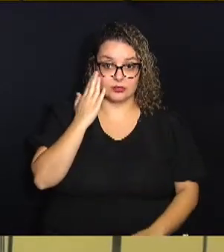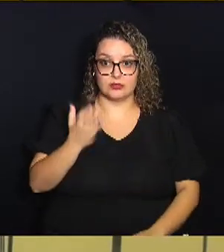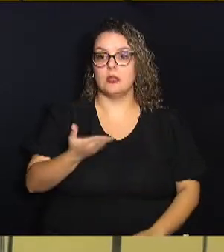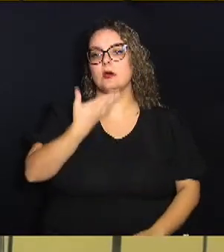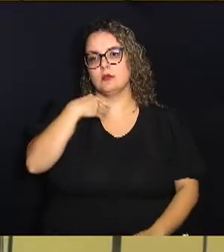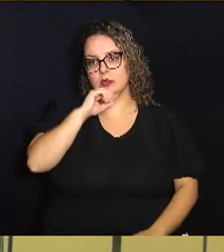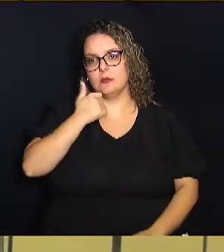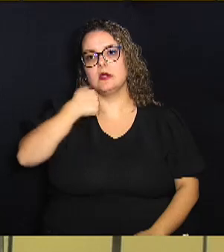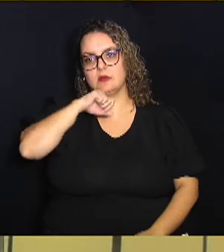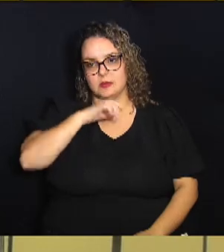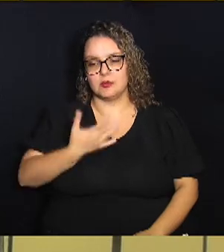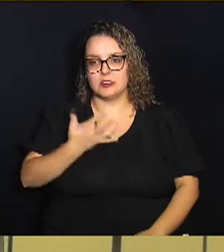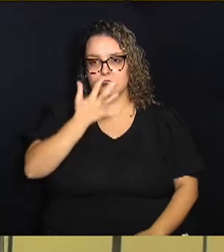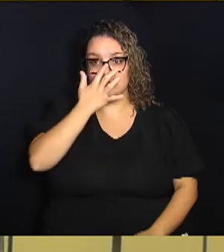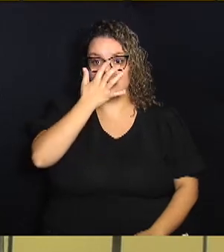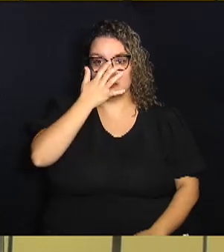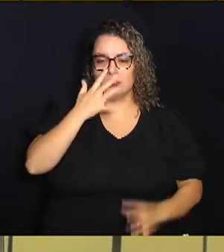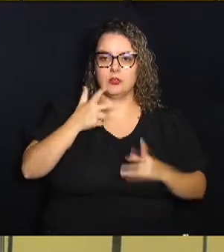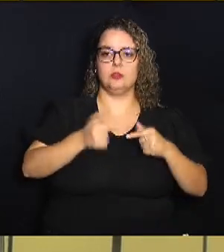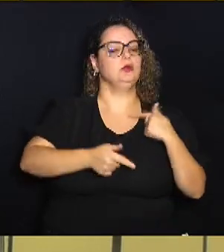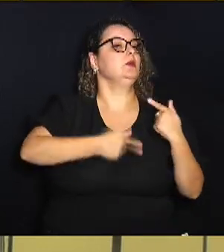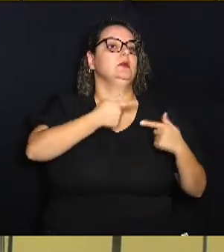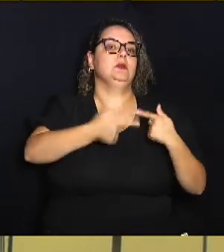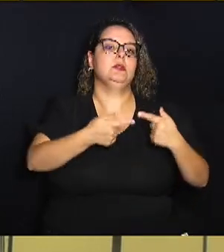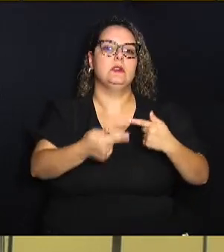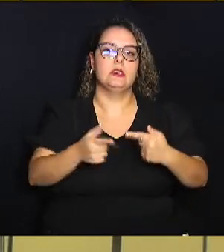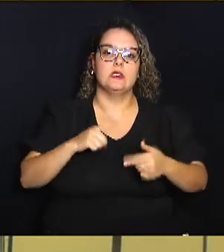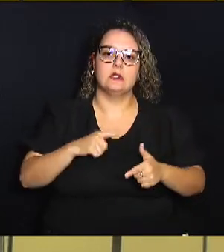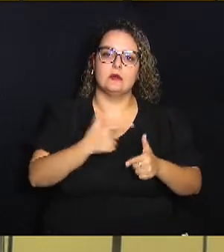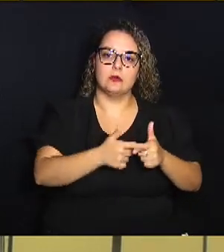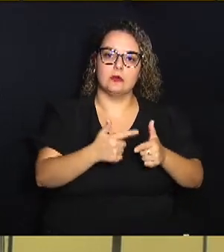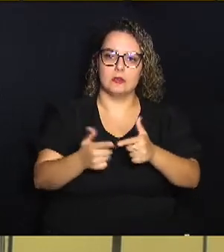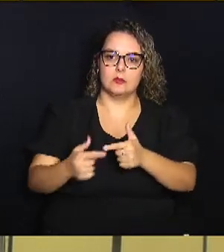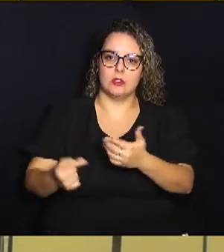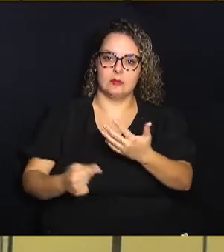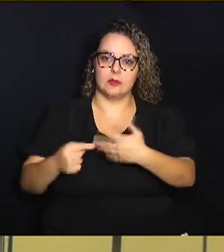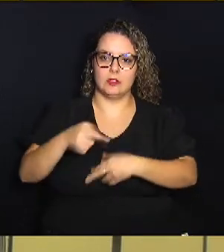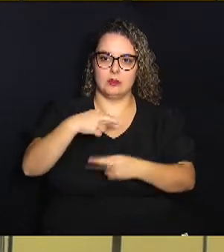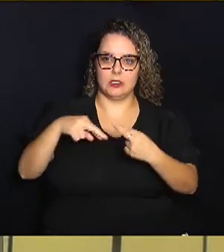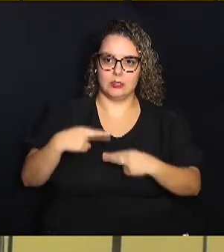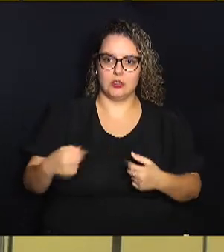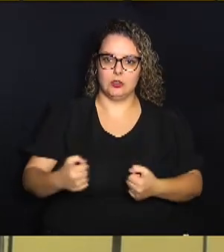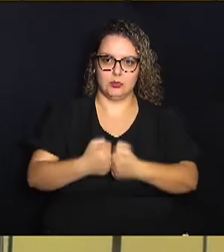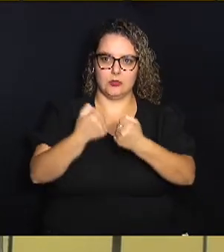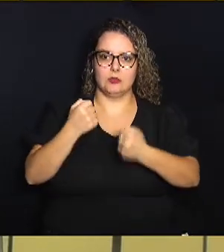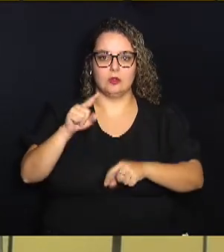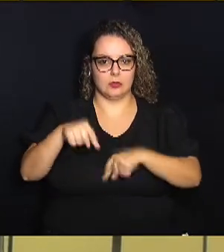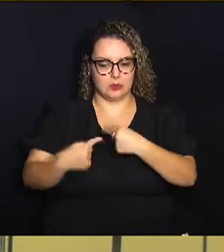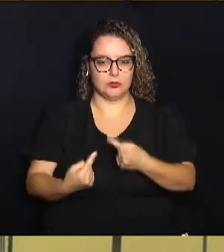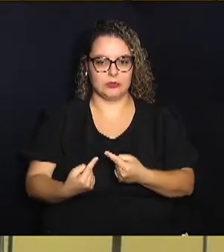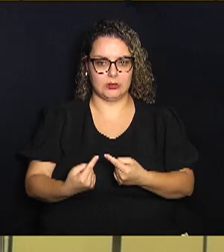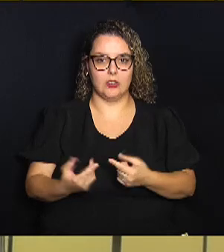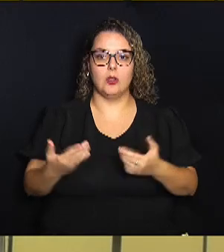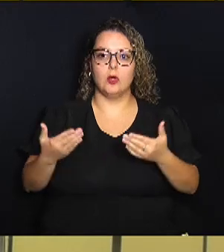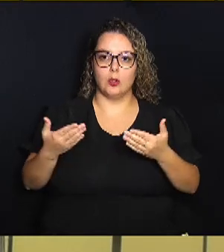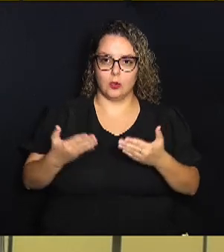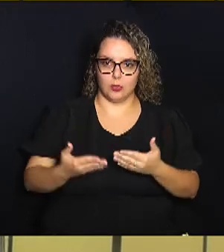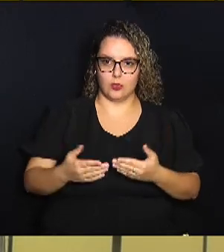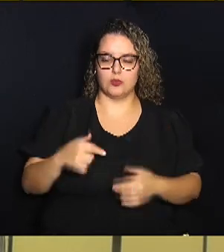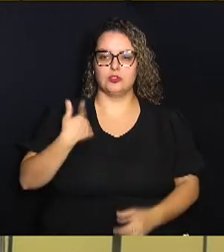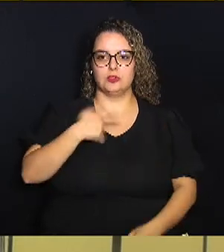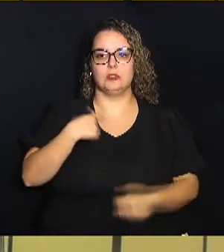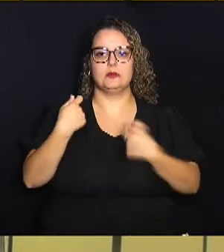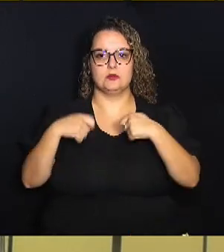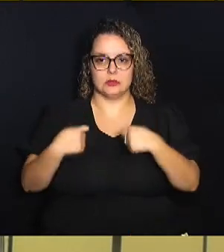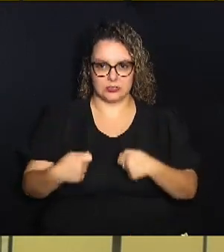pais, para mães, toda geração ela teve os seus problemas, as suas questões em relação a conflito com a outra. Hoje a gente precisa,